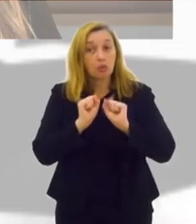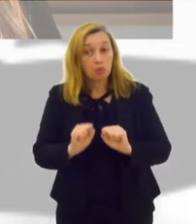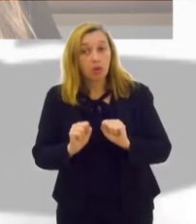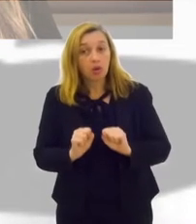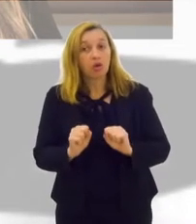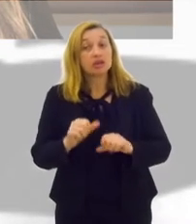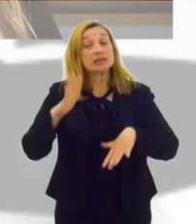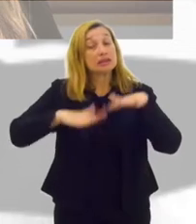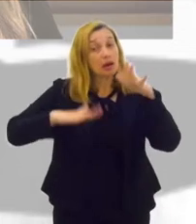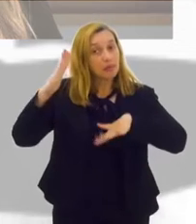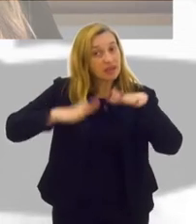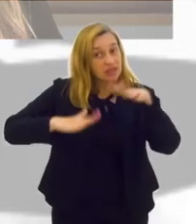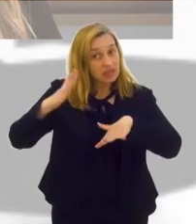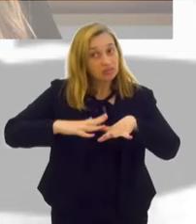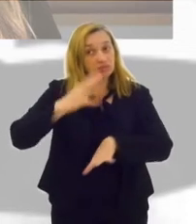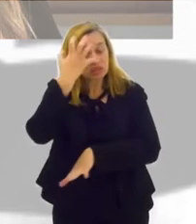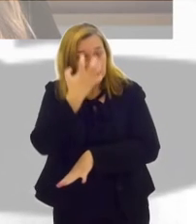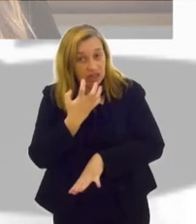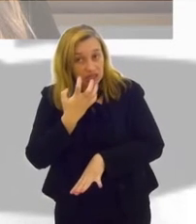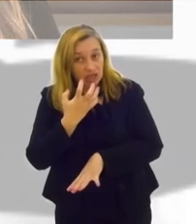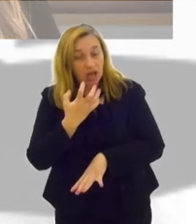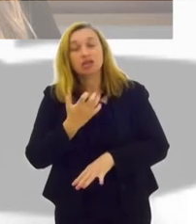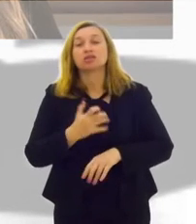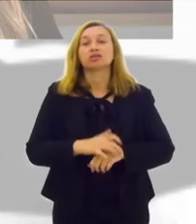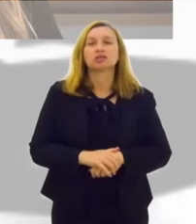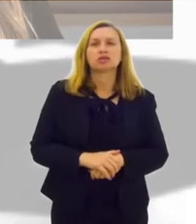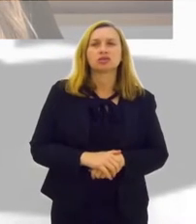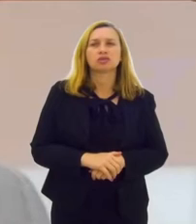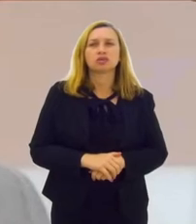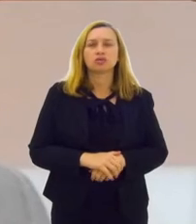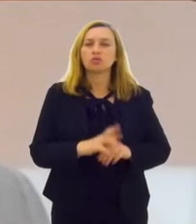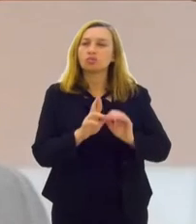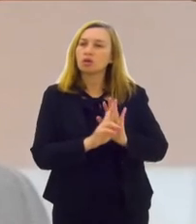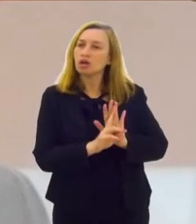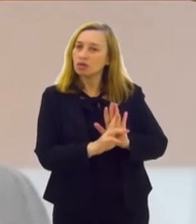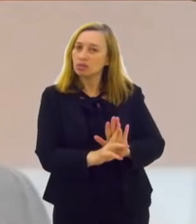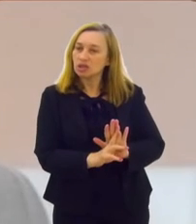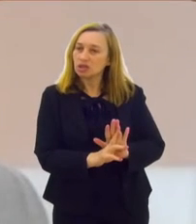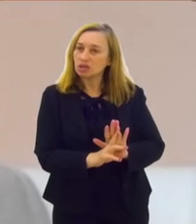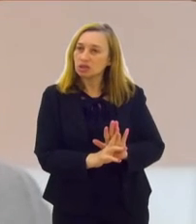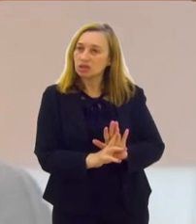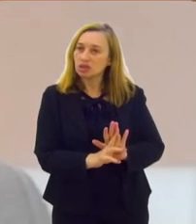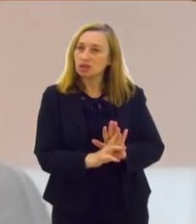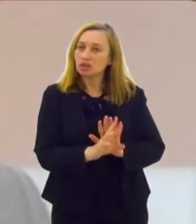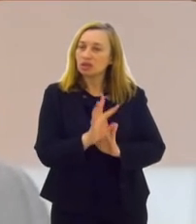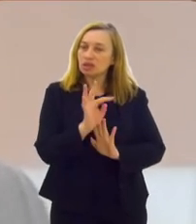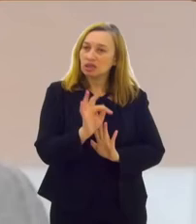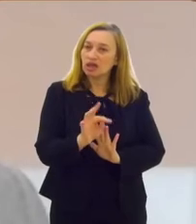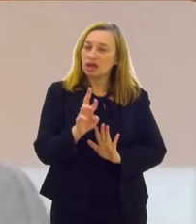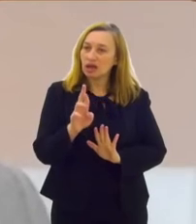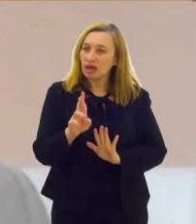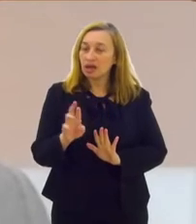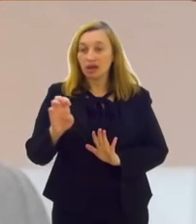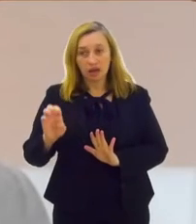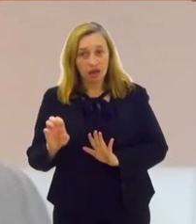Isso pode gerar, dependendo da gravidade, né, uma representação ao